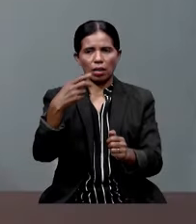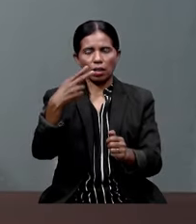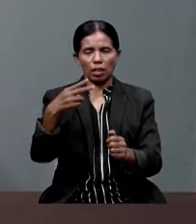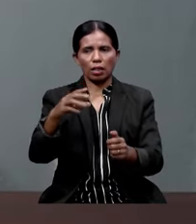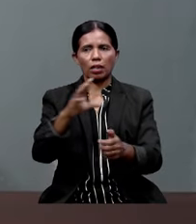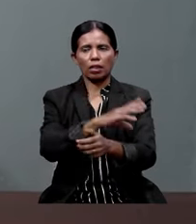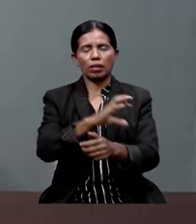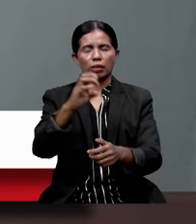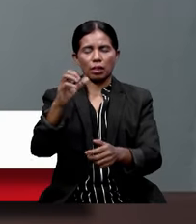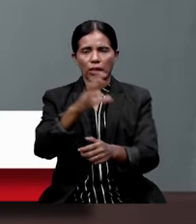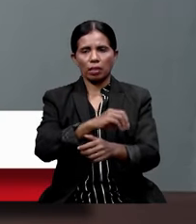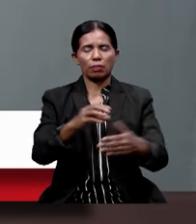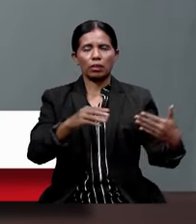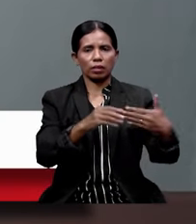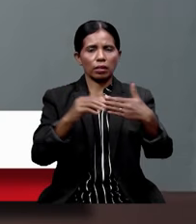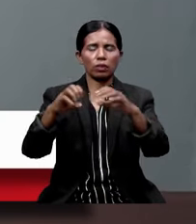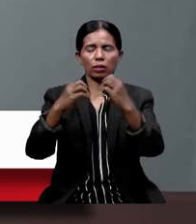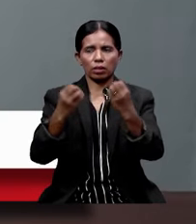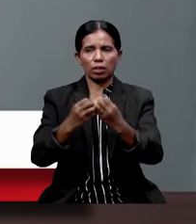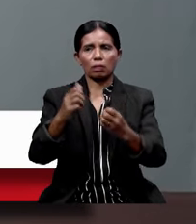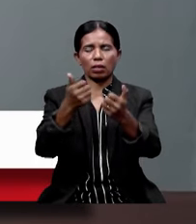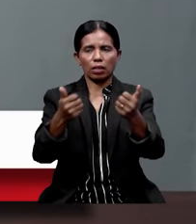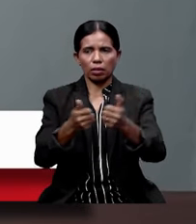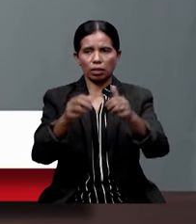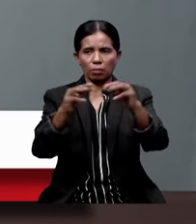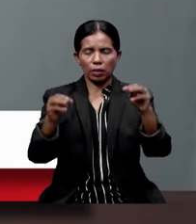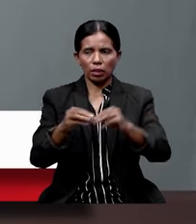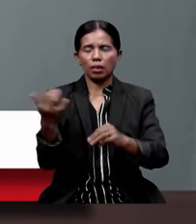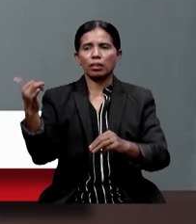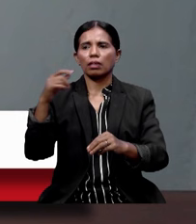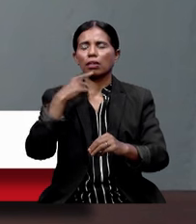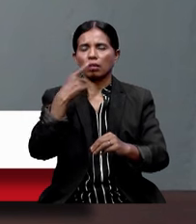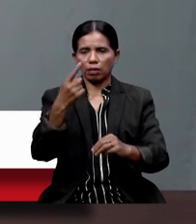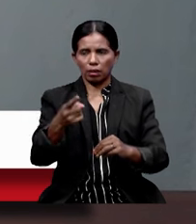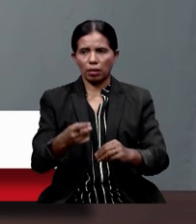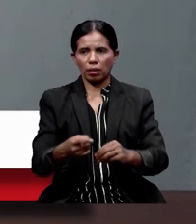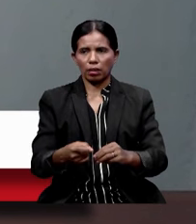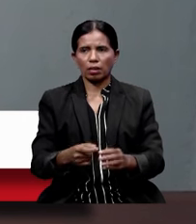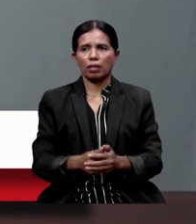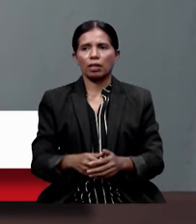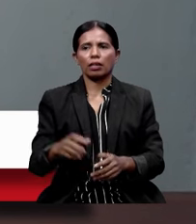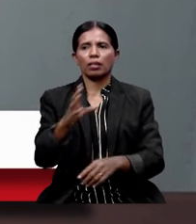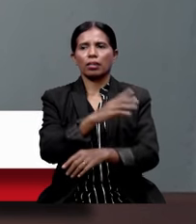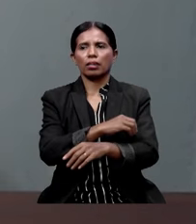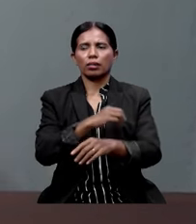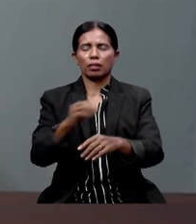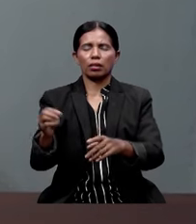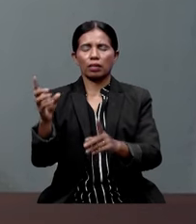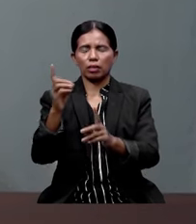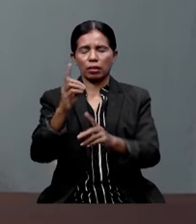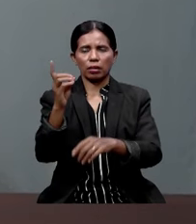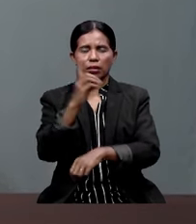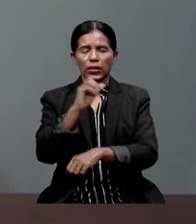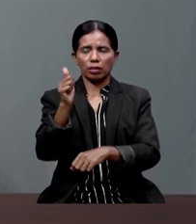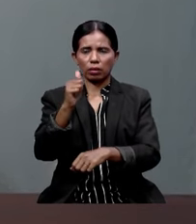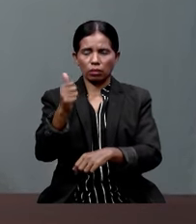liderança organização arte marcial sira, atete lehen katak. 10 días antes, depois